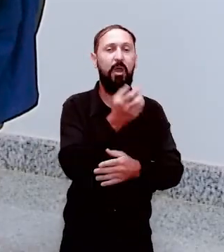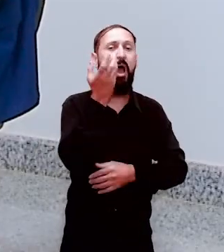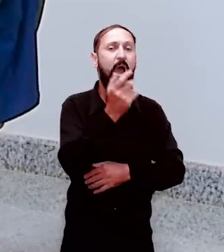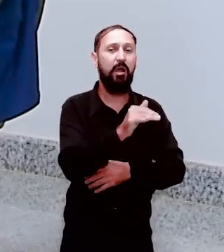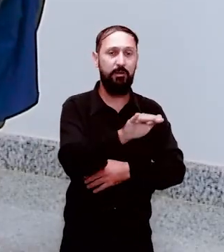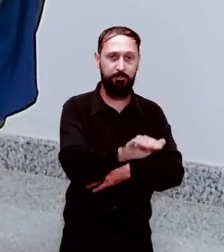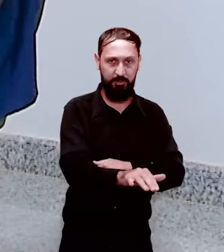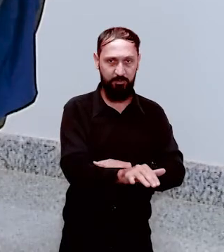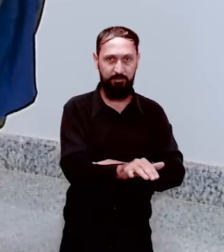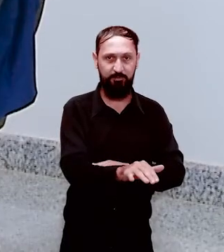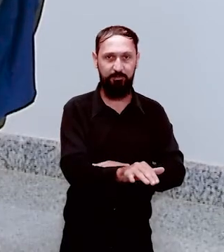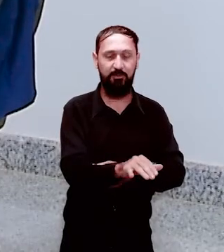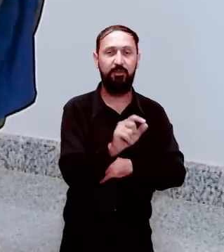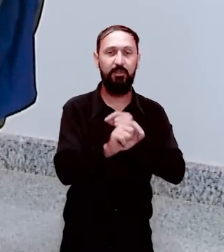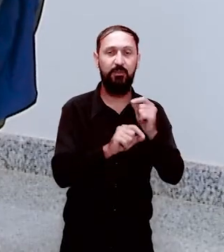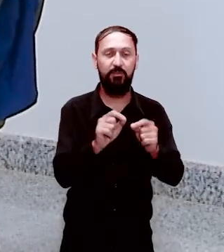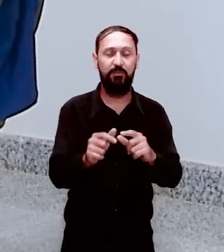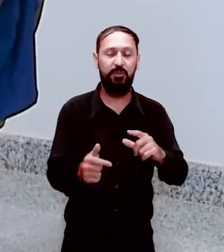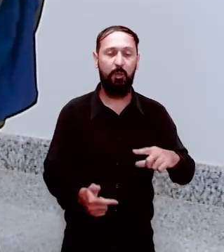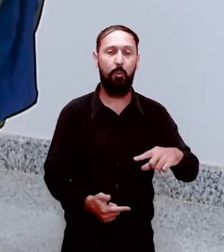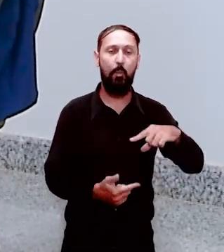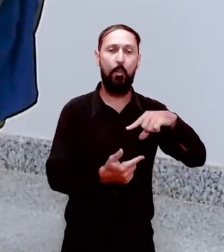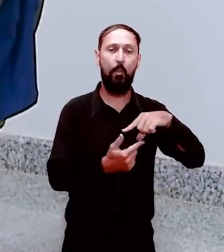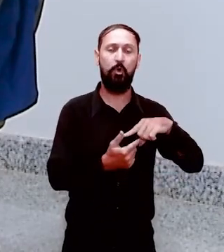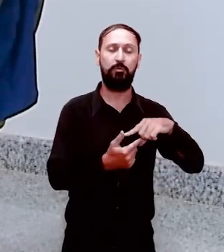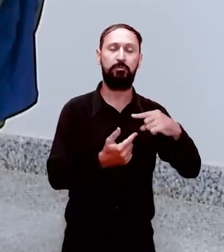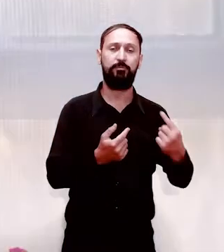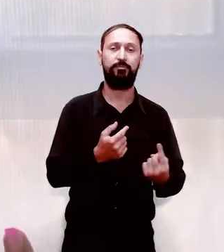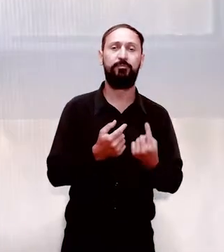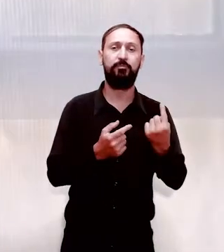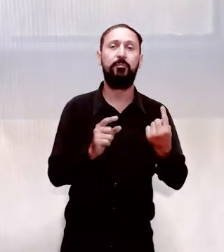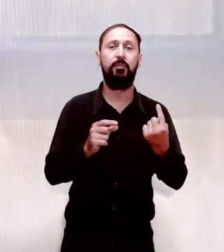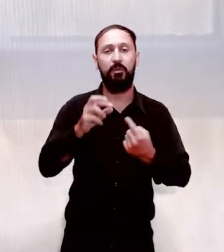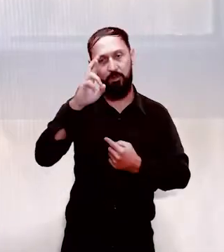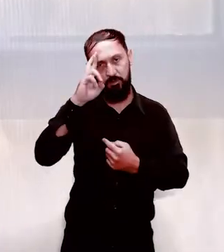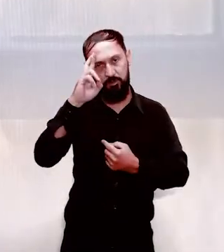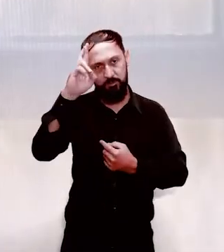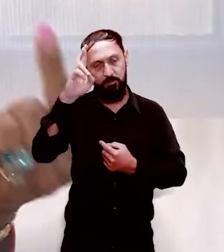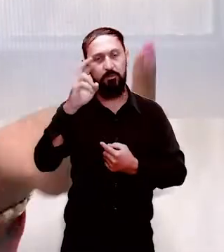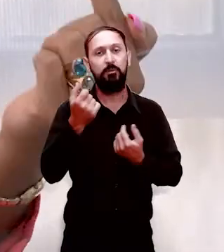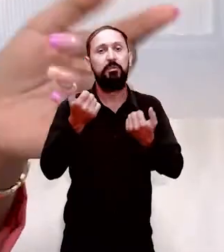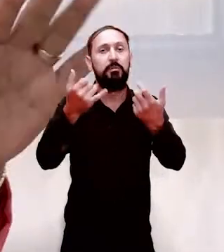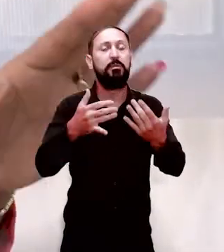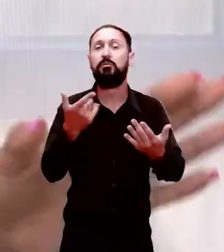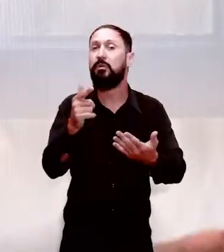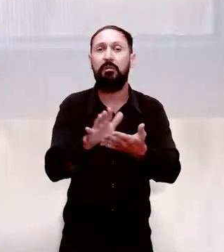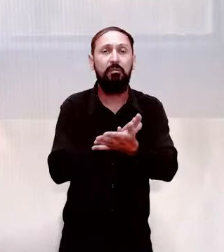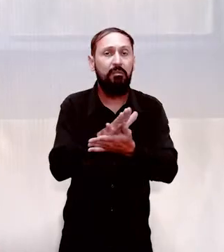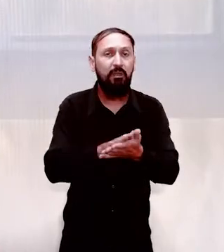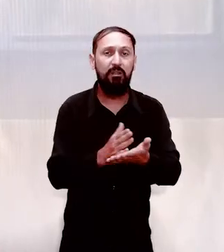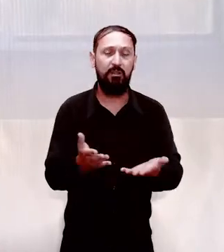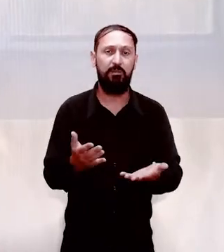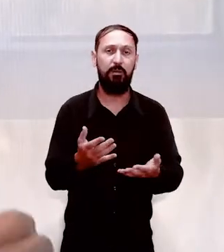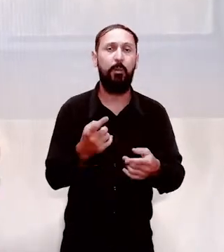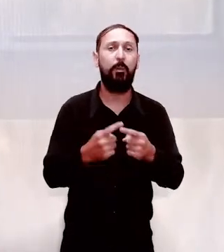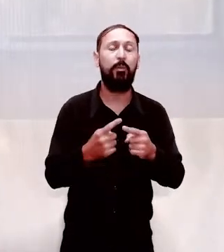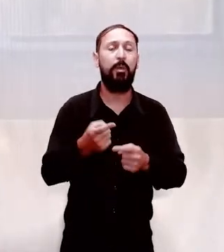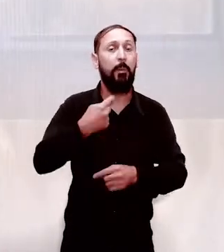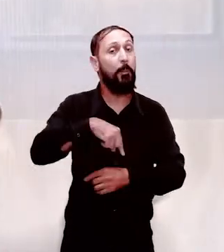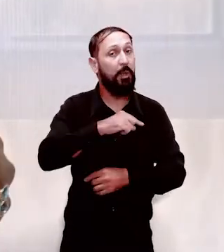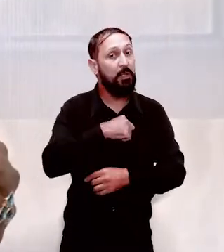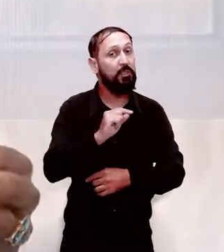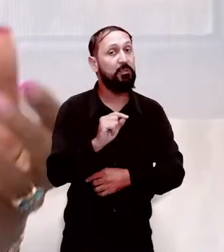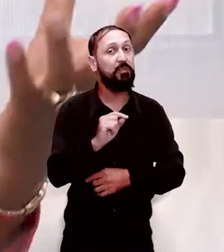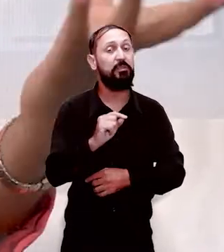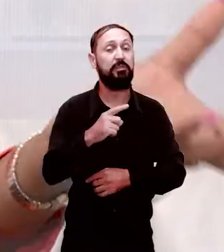racismo. Uma criança pequena que fica isolada das outras crianças e a direção da escola fala que isso não é nada demais. Então,